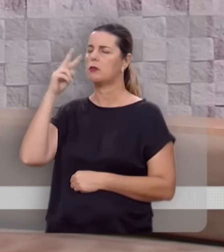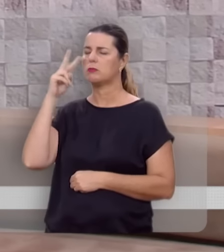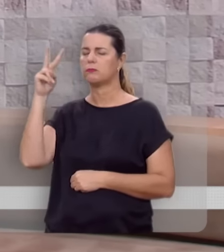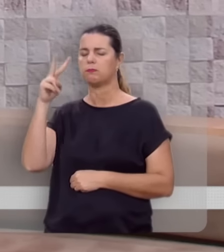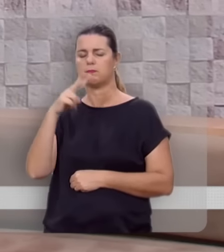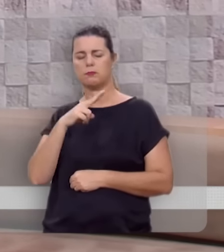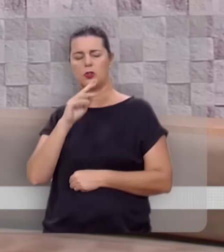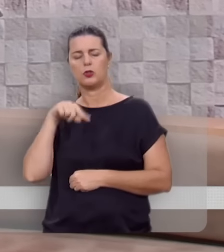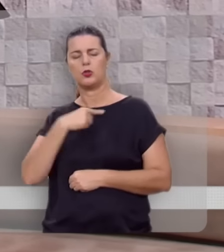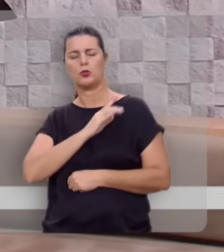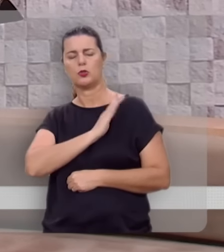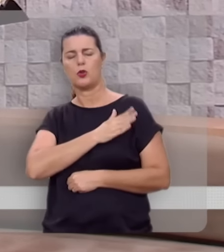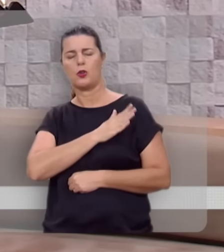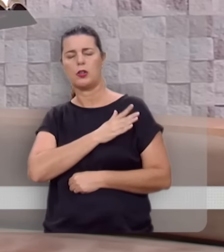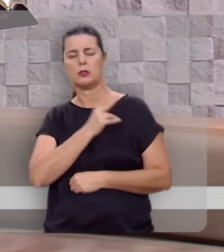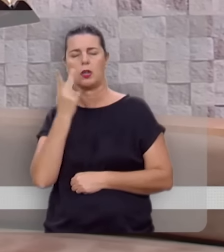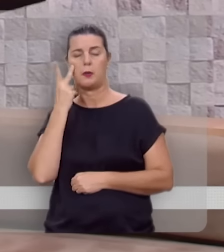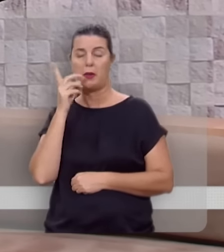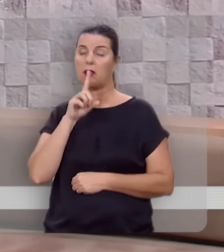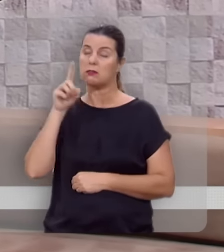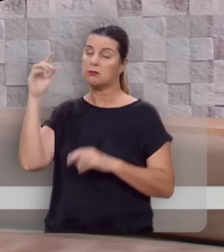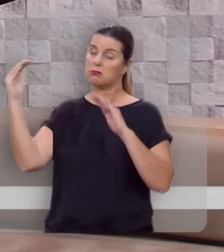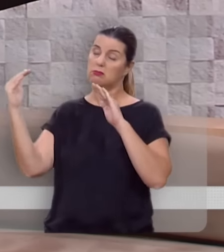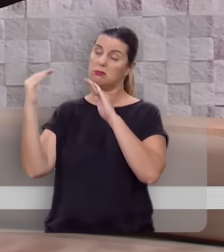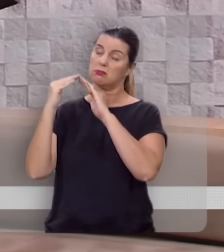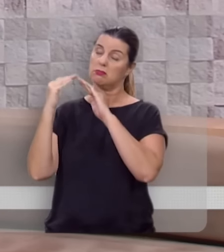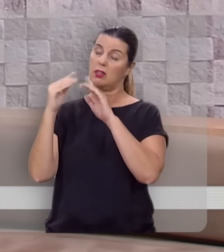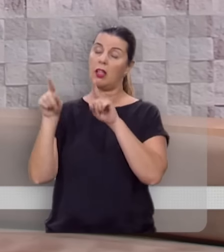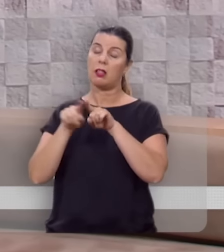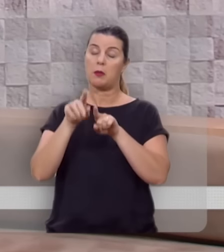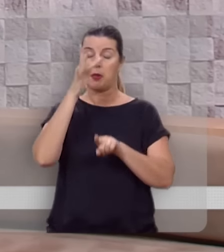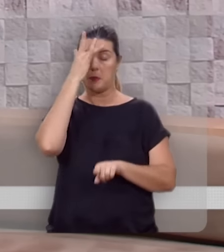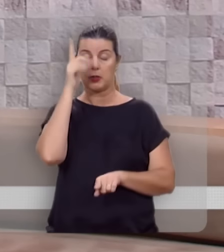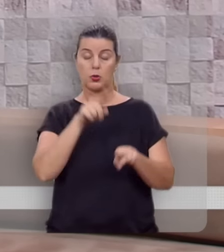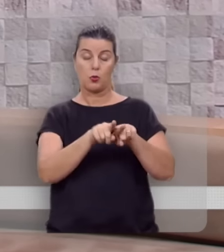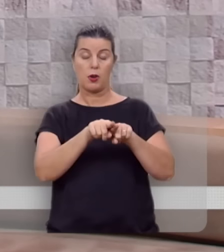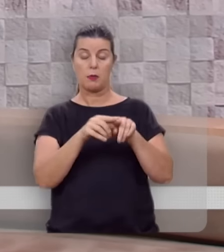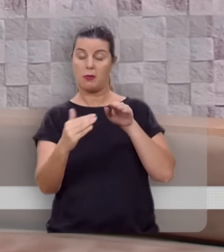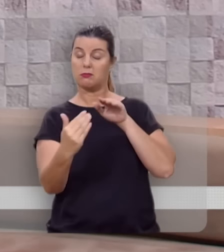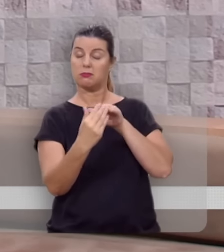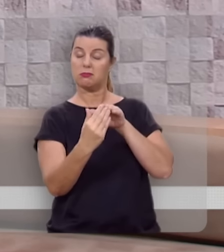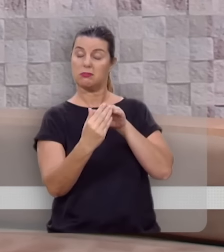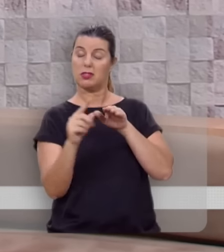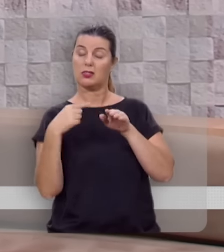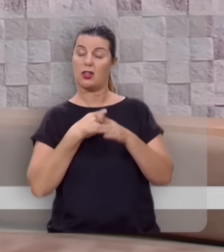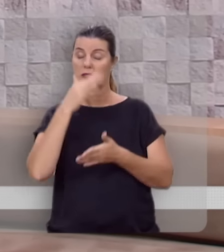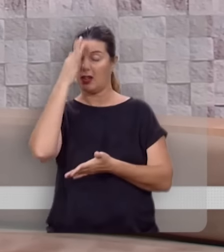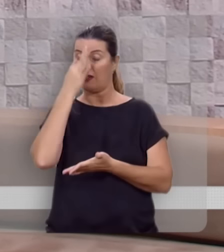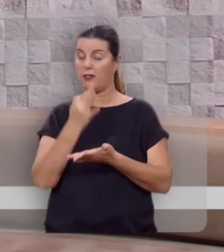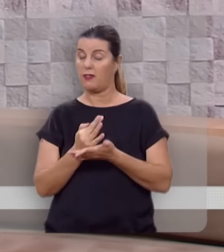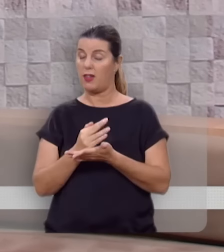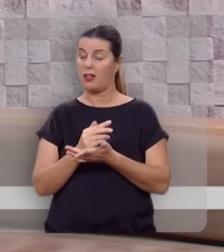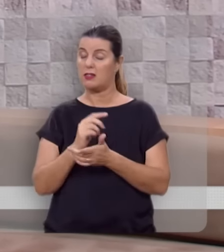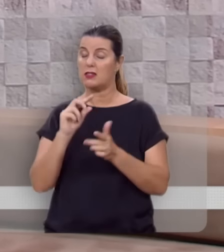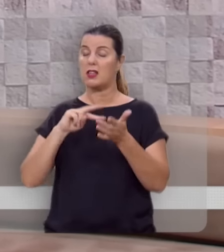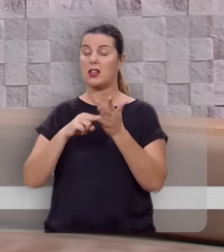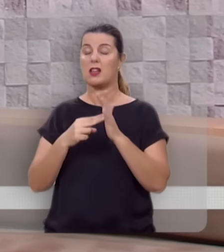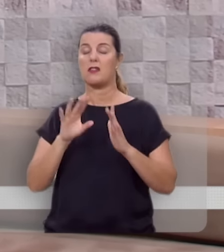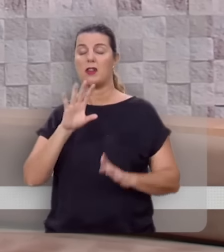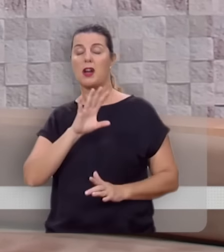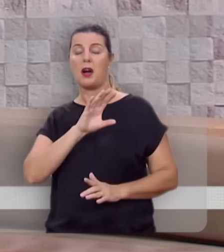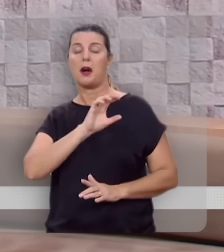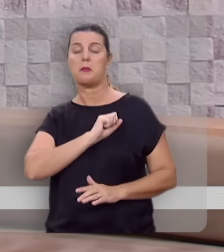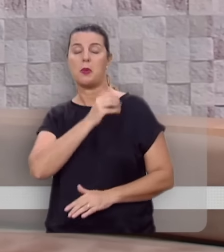tu inclines o nosso coração para ti e para o nosso próximo, para que a nossa fé seja traduzida